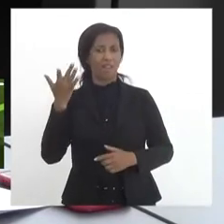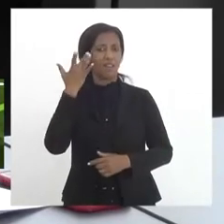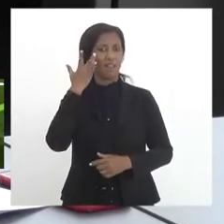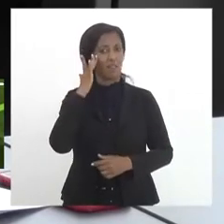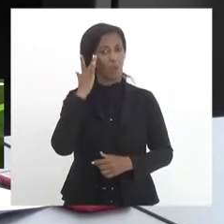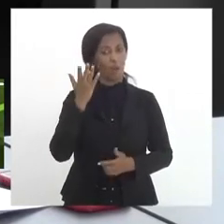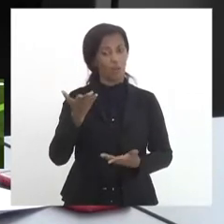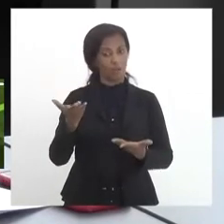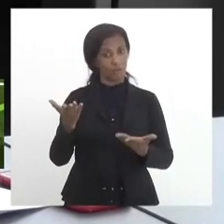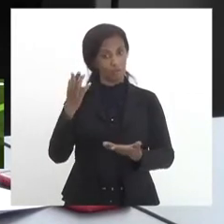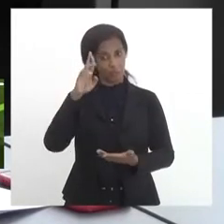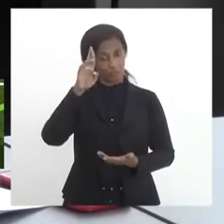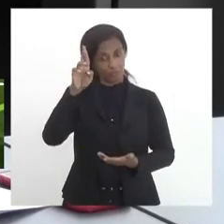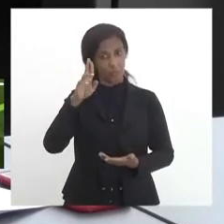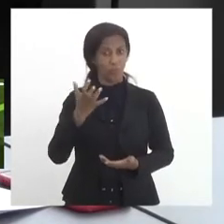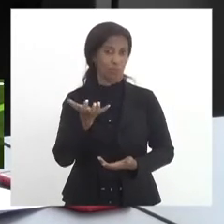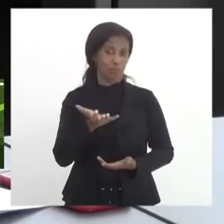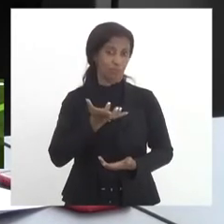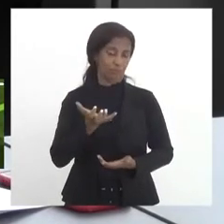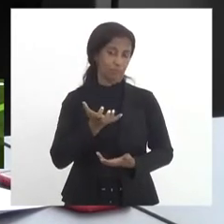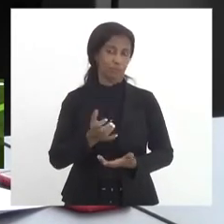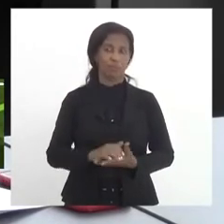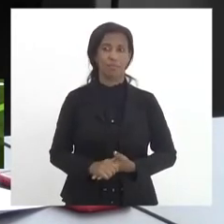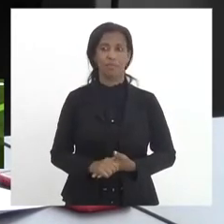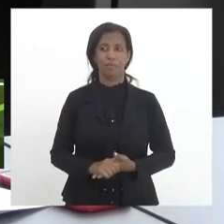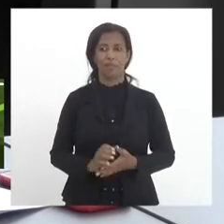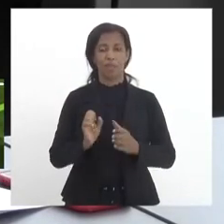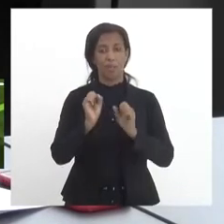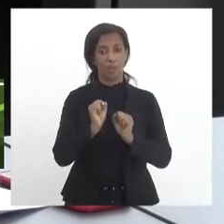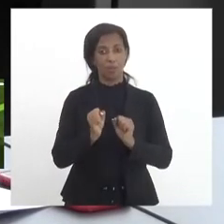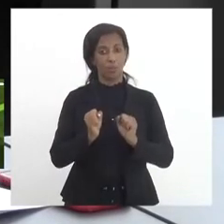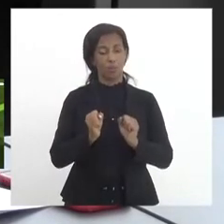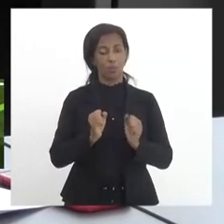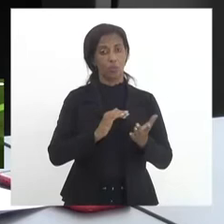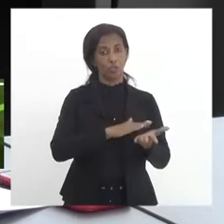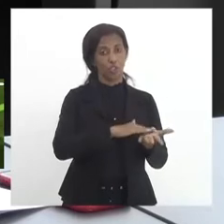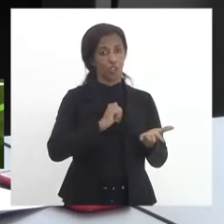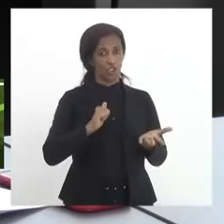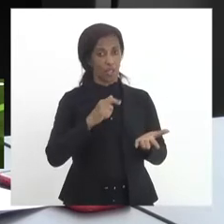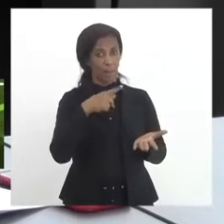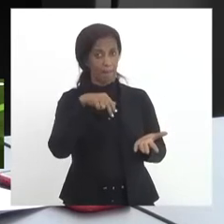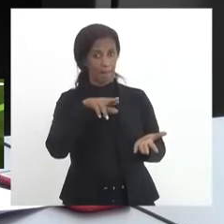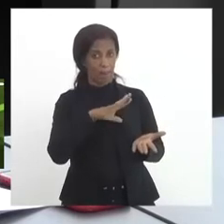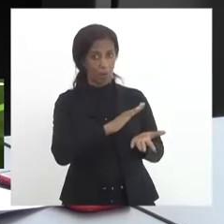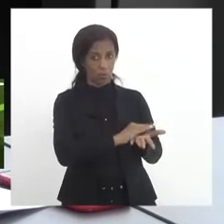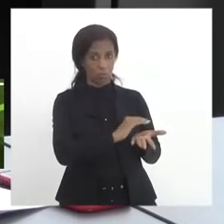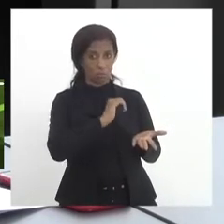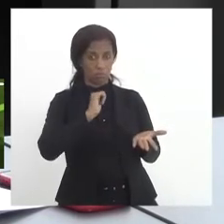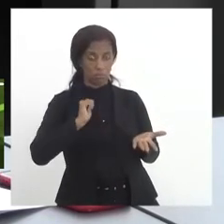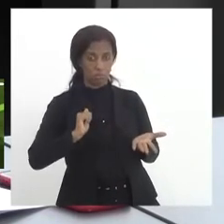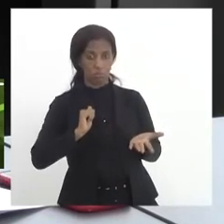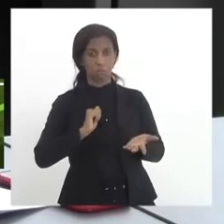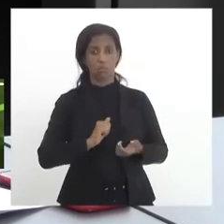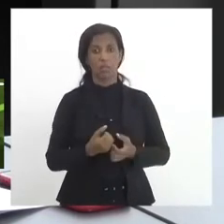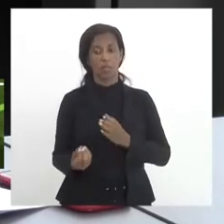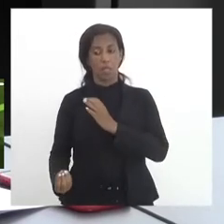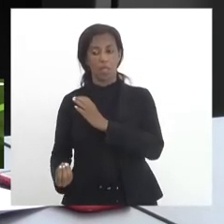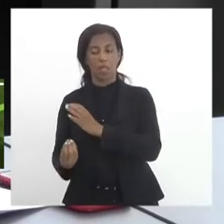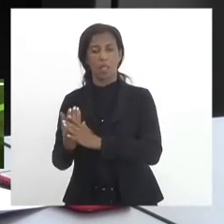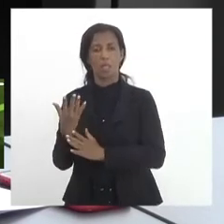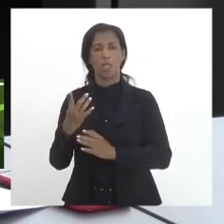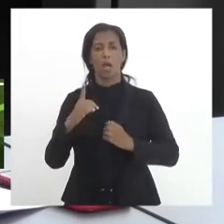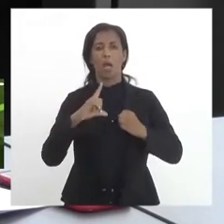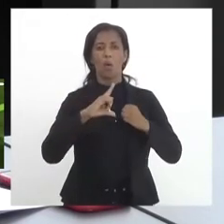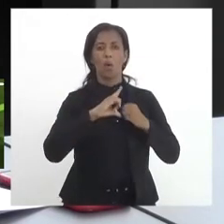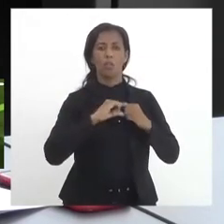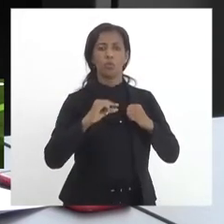Vossa Excelência assim o desejar, eu podia retirar o seu projeto de pauta e criar um